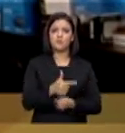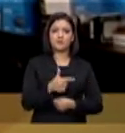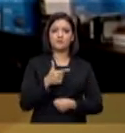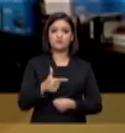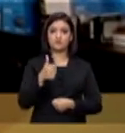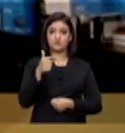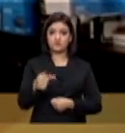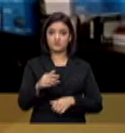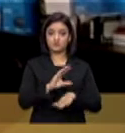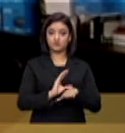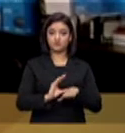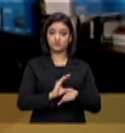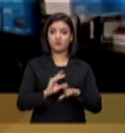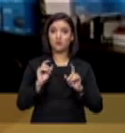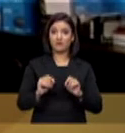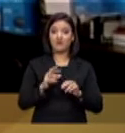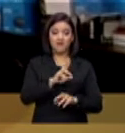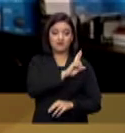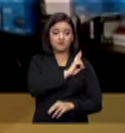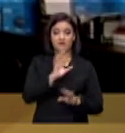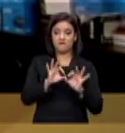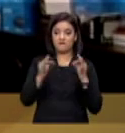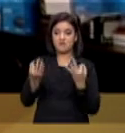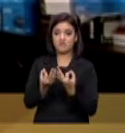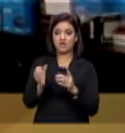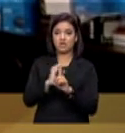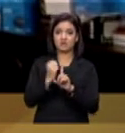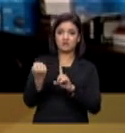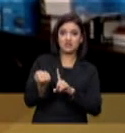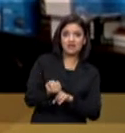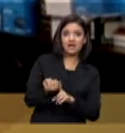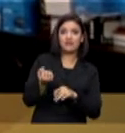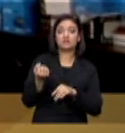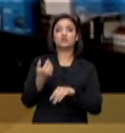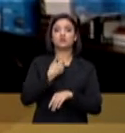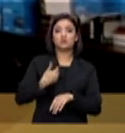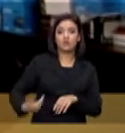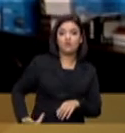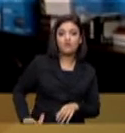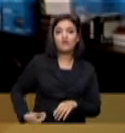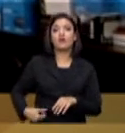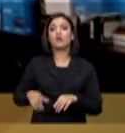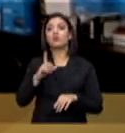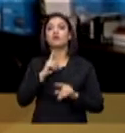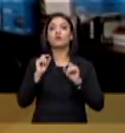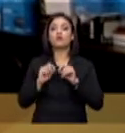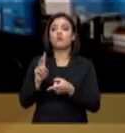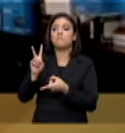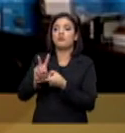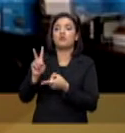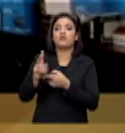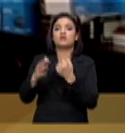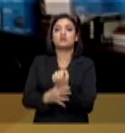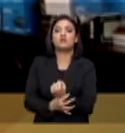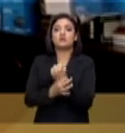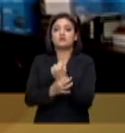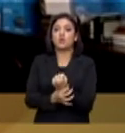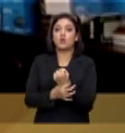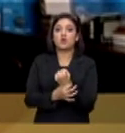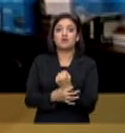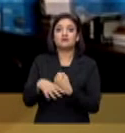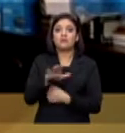227 da Constituição. É dever da família, da sociedade, do Estado, assegurar a criança, ao adolescente, aos jovens, com